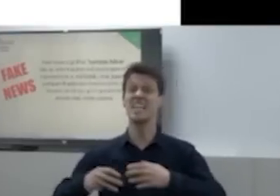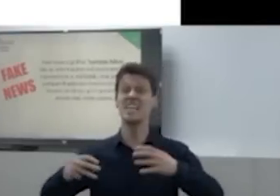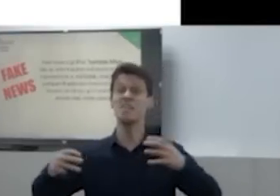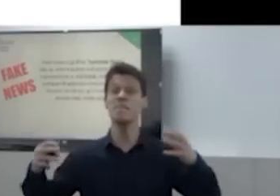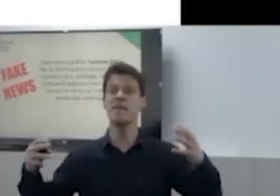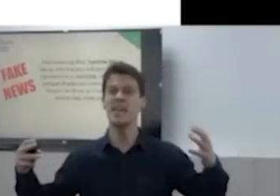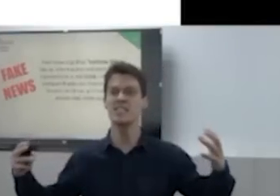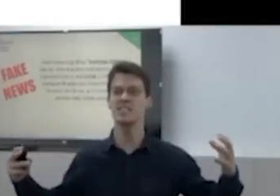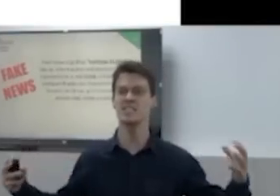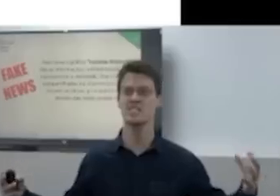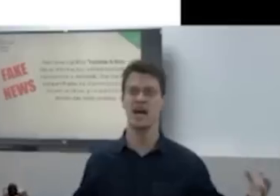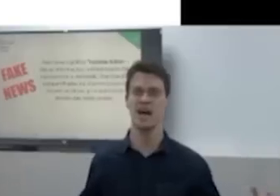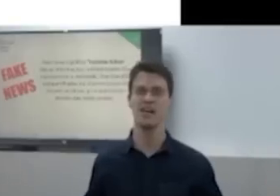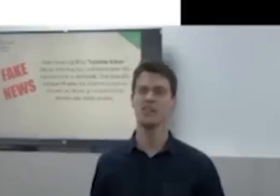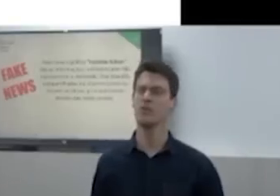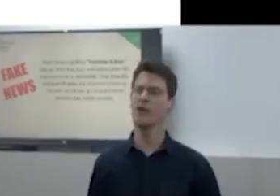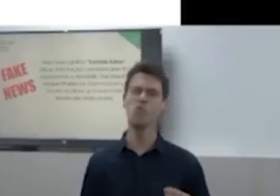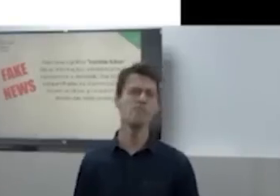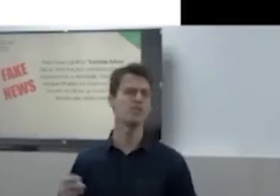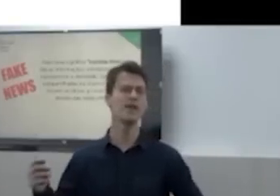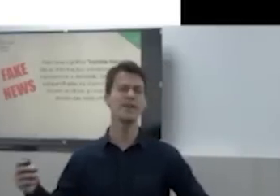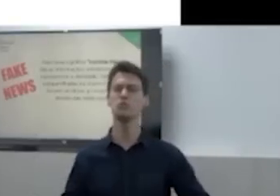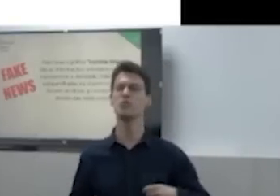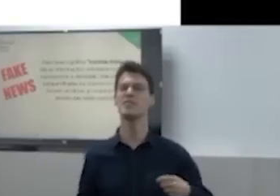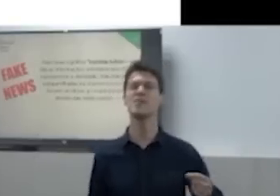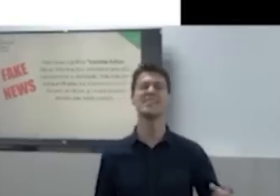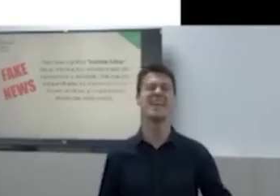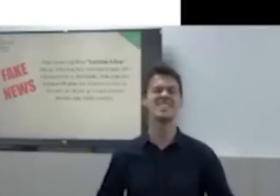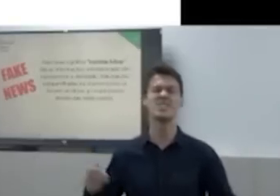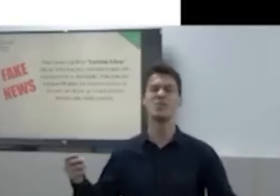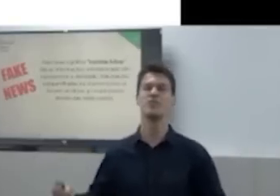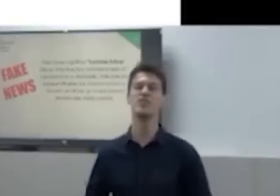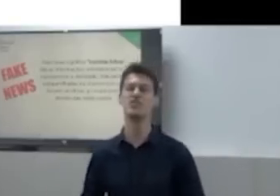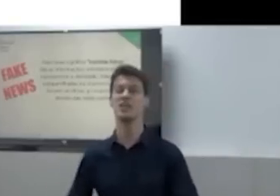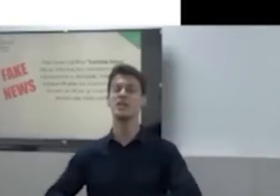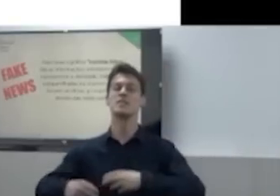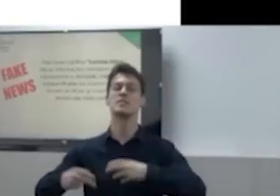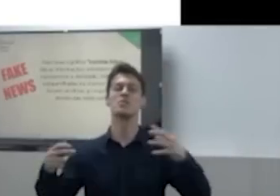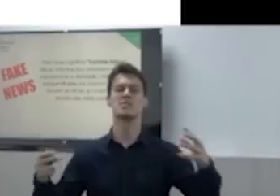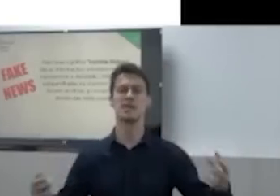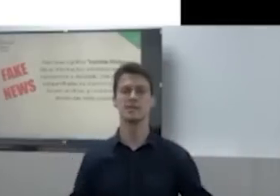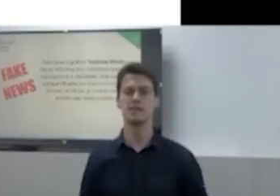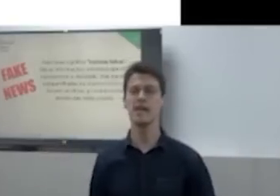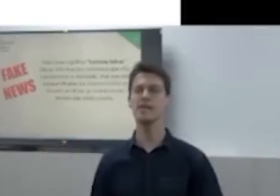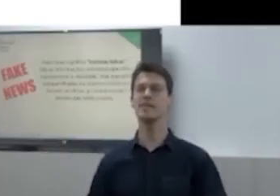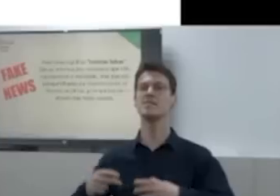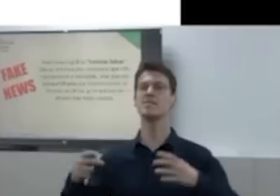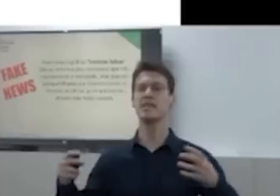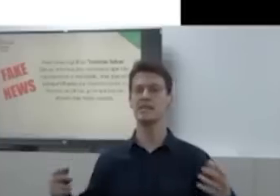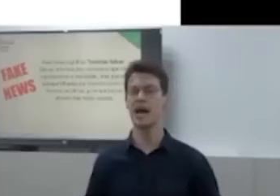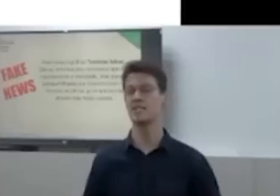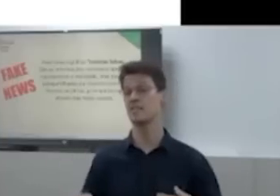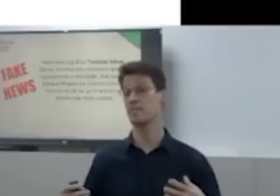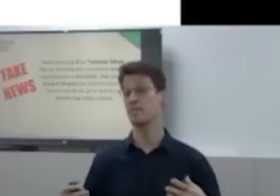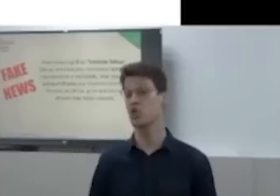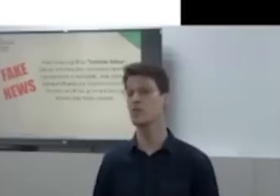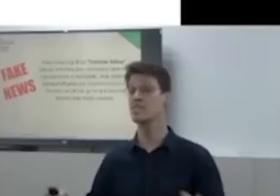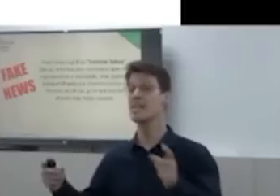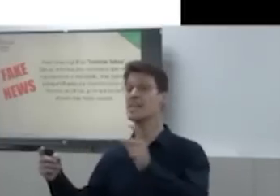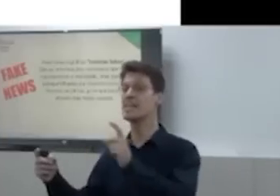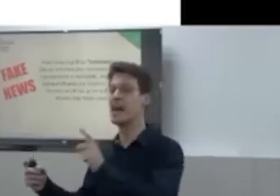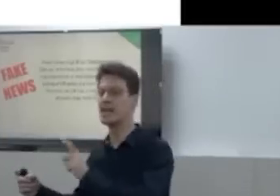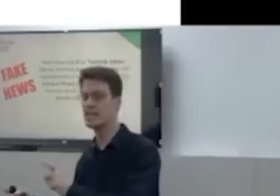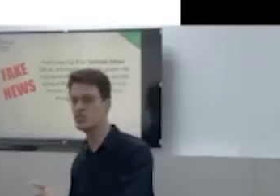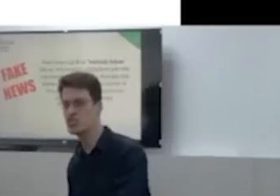uma quantidade imensa, não é uma, não é duas, não é 10, não é 20, são centenas e milhares